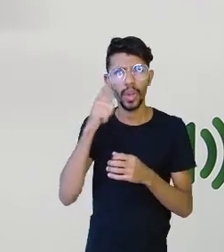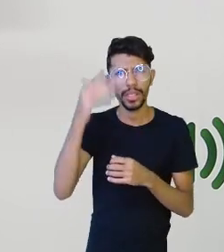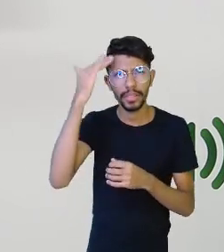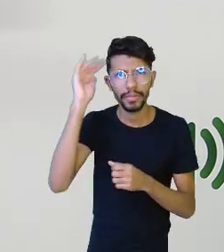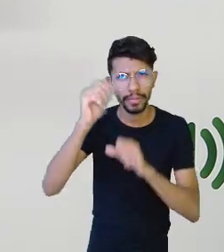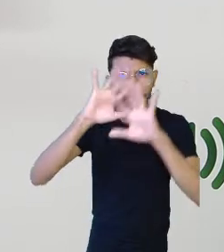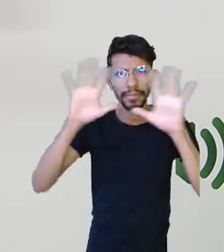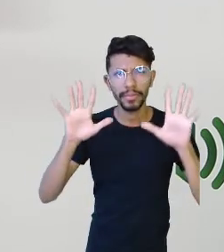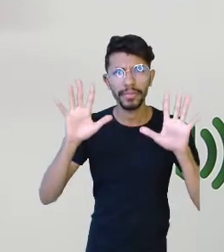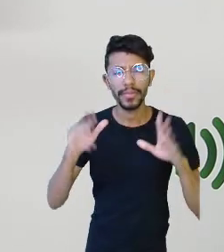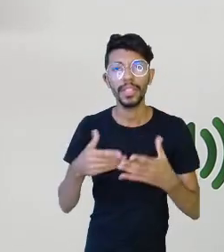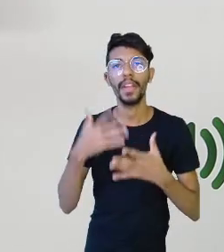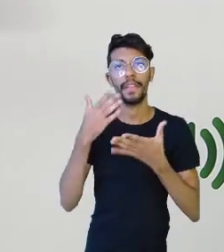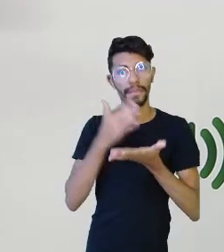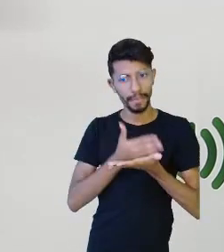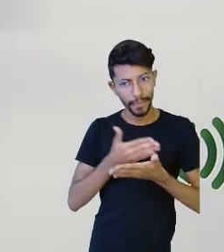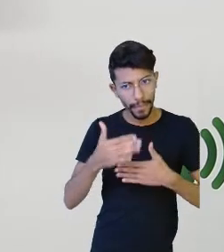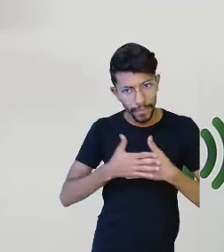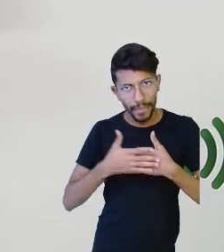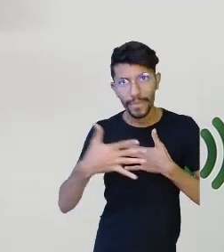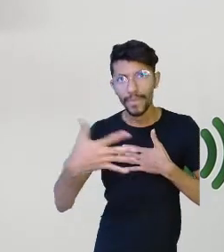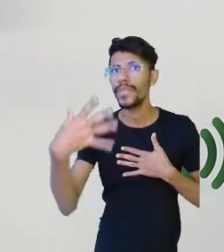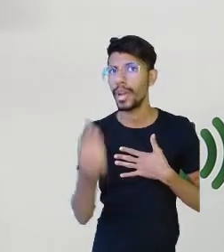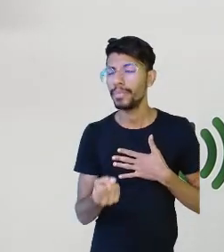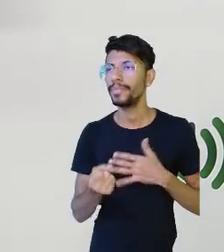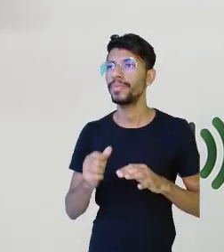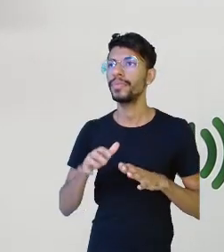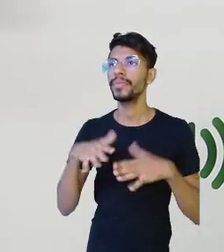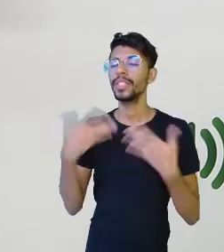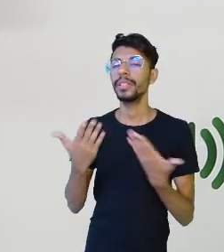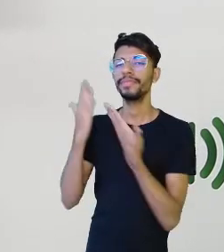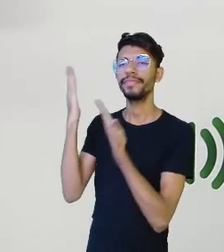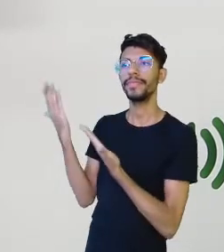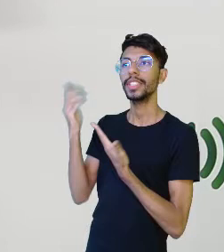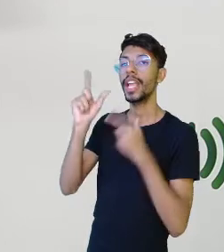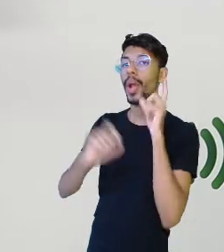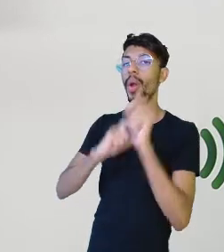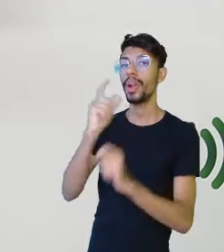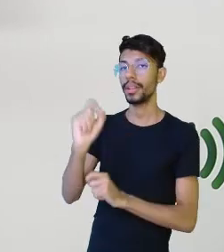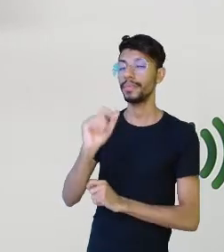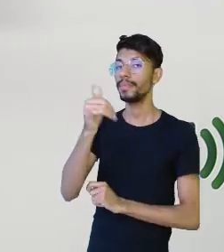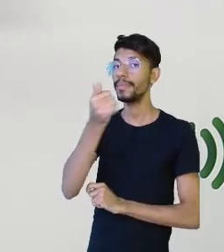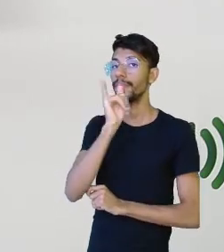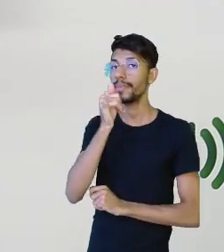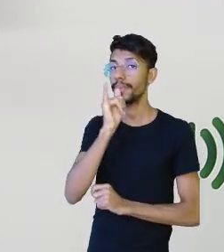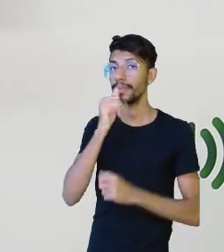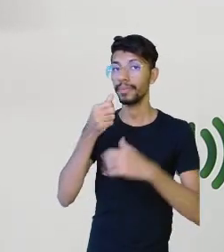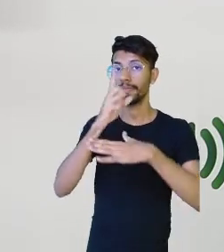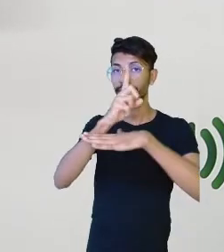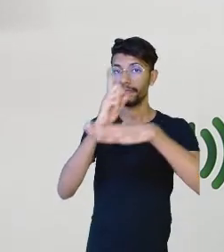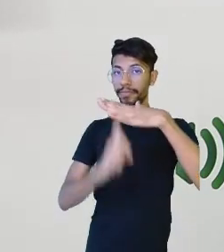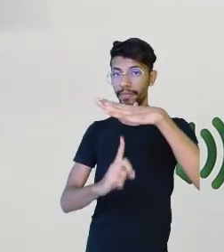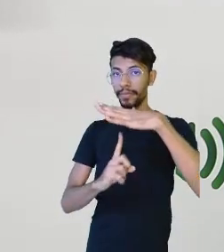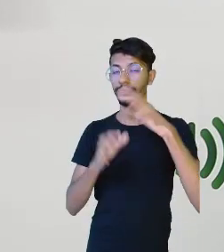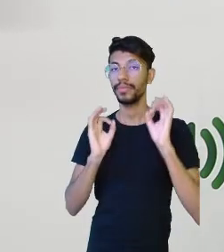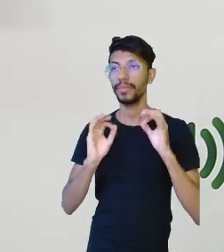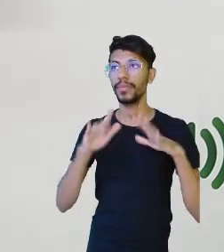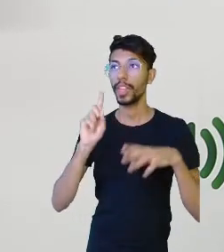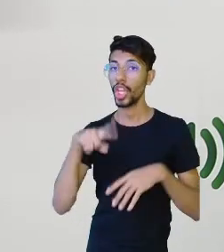Aqui eu tenho um exemplo de fração. A gente vai